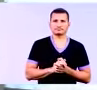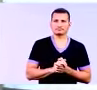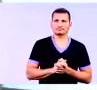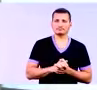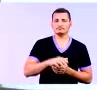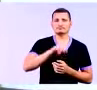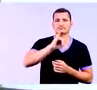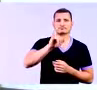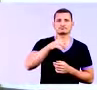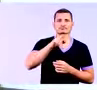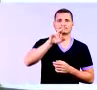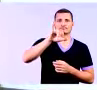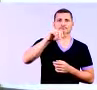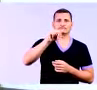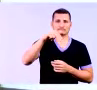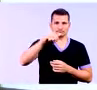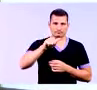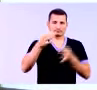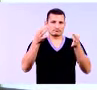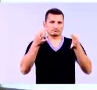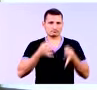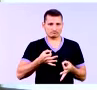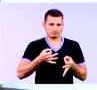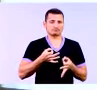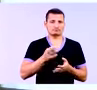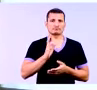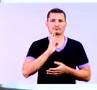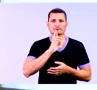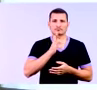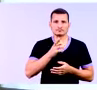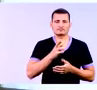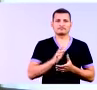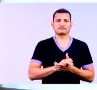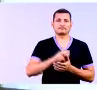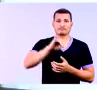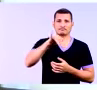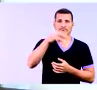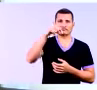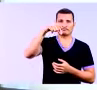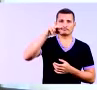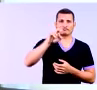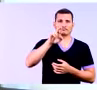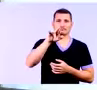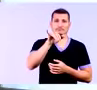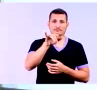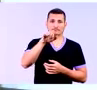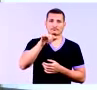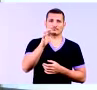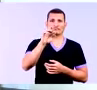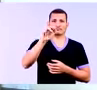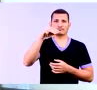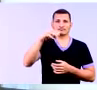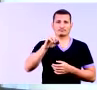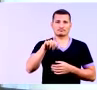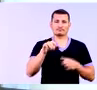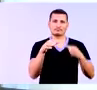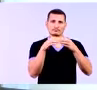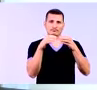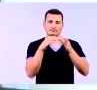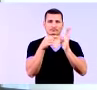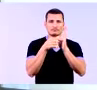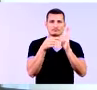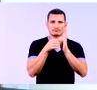está bem antenada aí no conteúdo. É exatamente isso. O jQuery é um framework, é um conjunto de